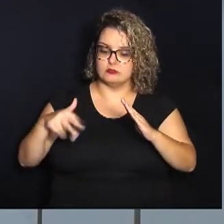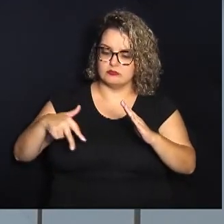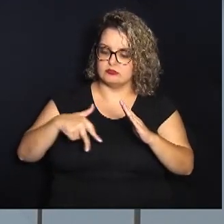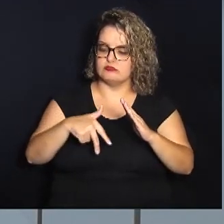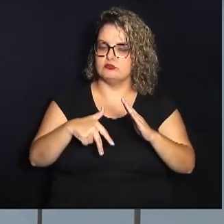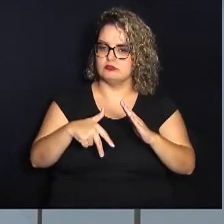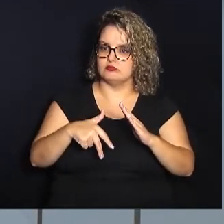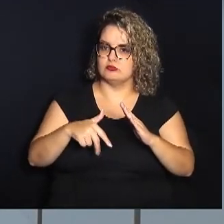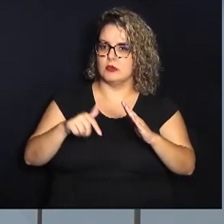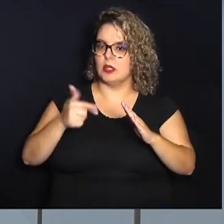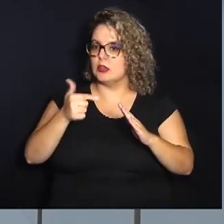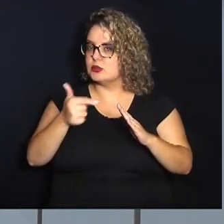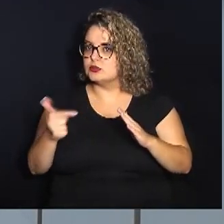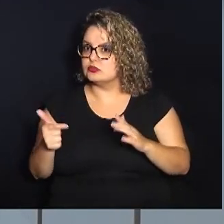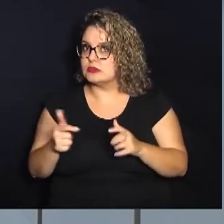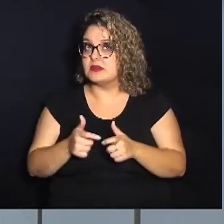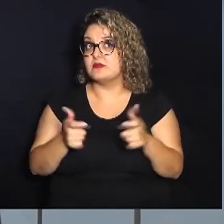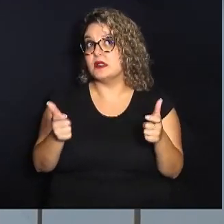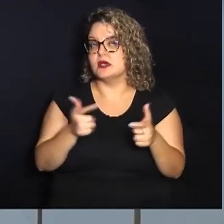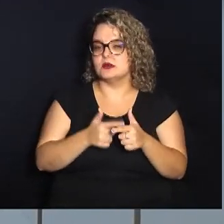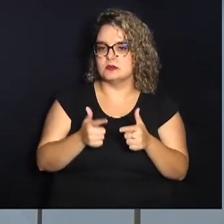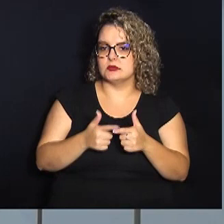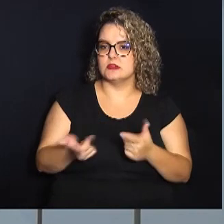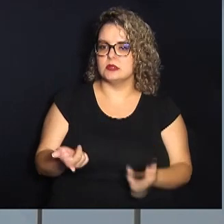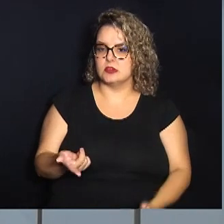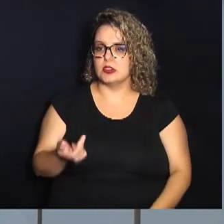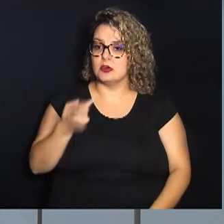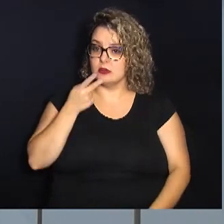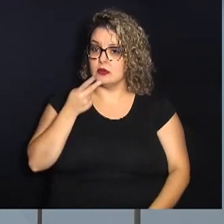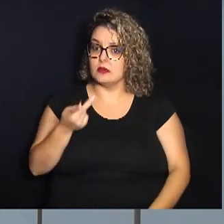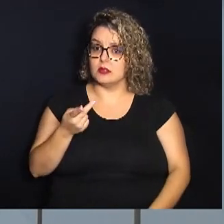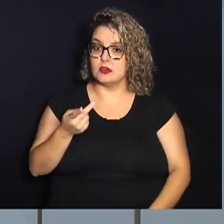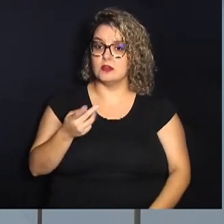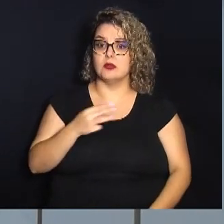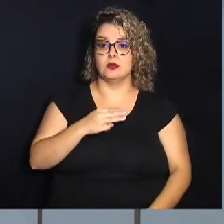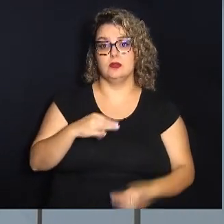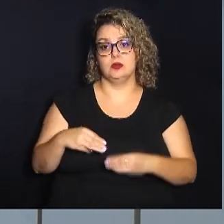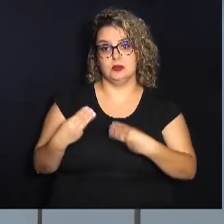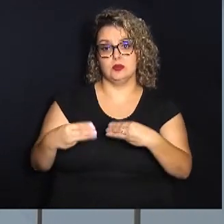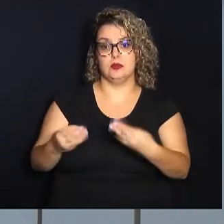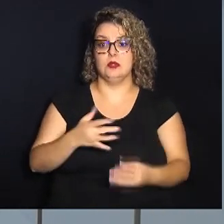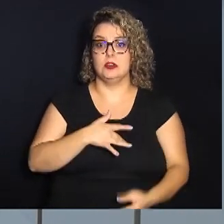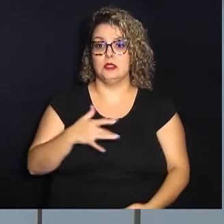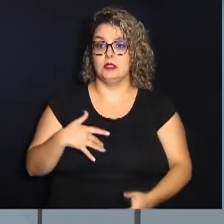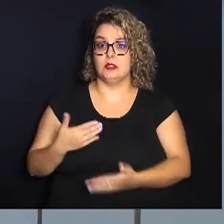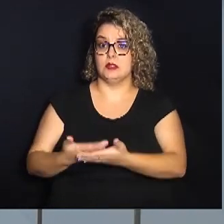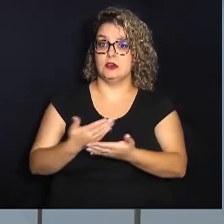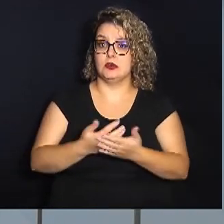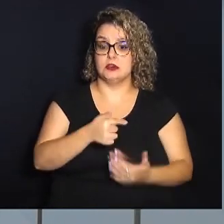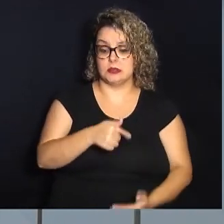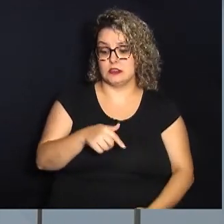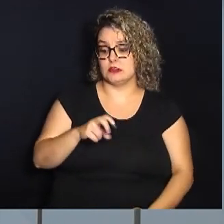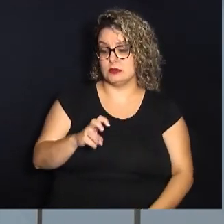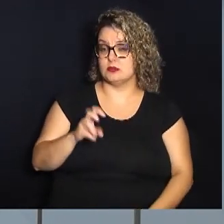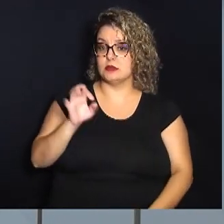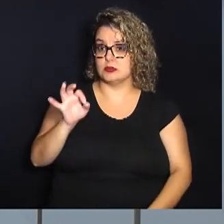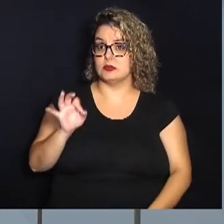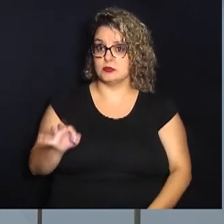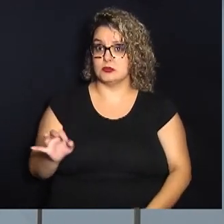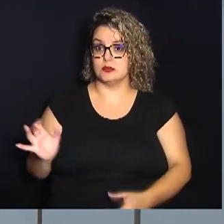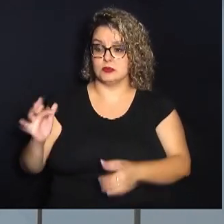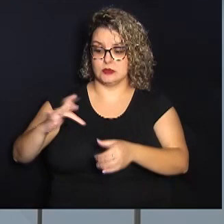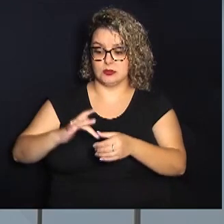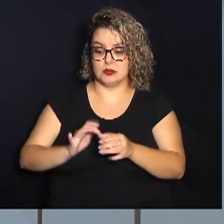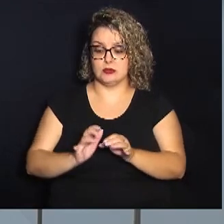que não tem muitos problemas. E aí vem uma fala, inclusive, do Ministério da Saúde, num estudo, que 75% dos